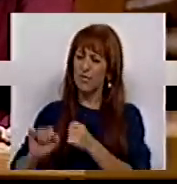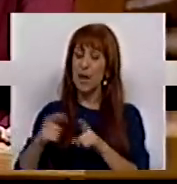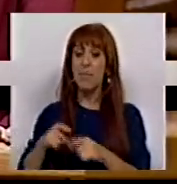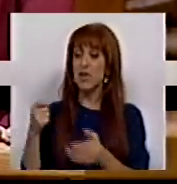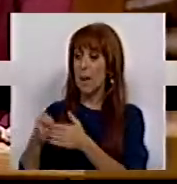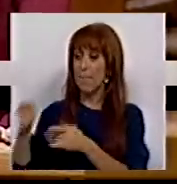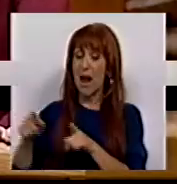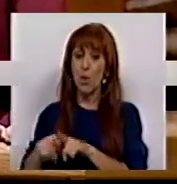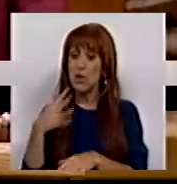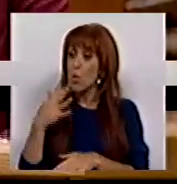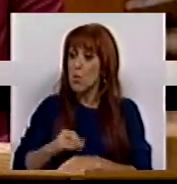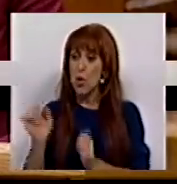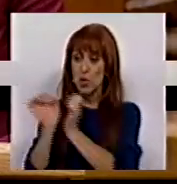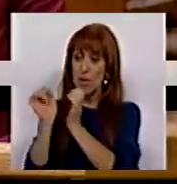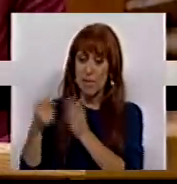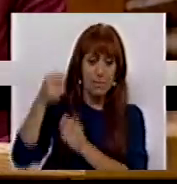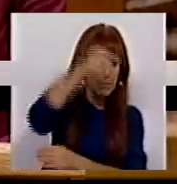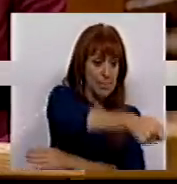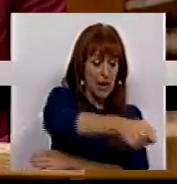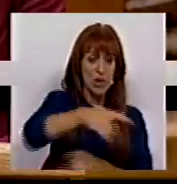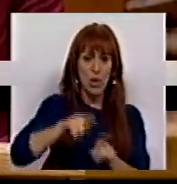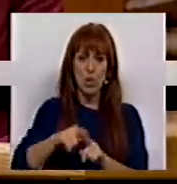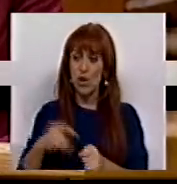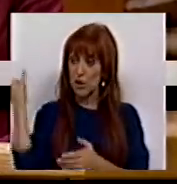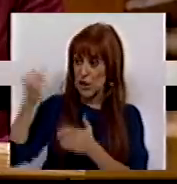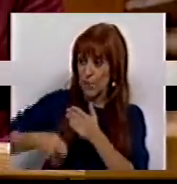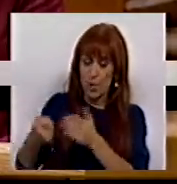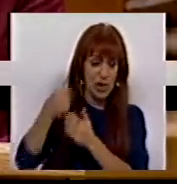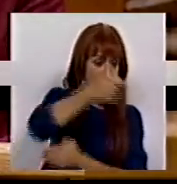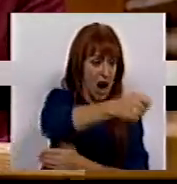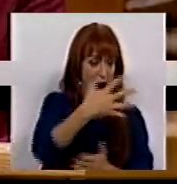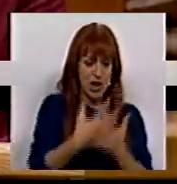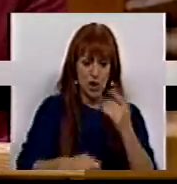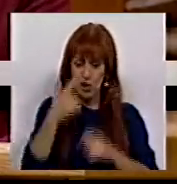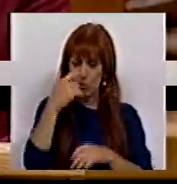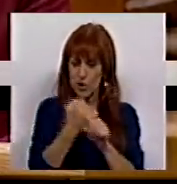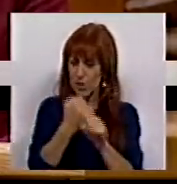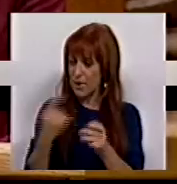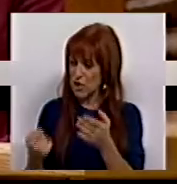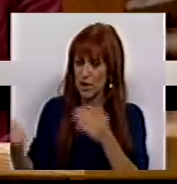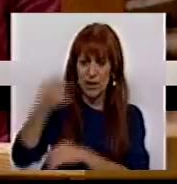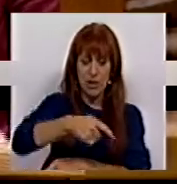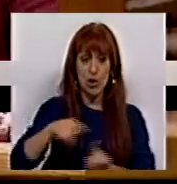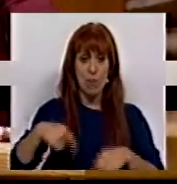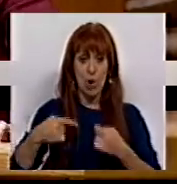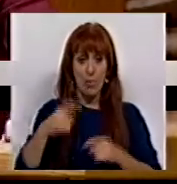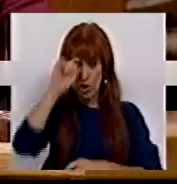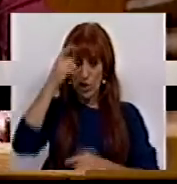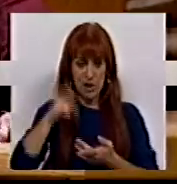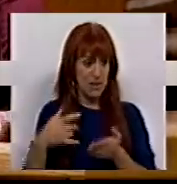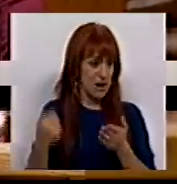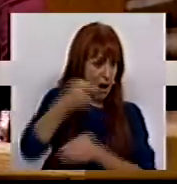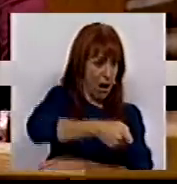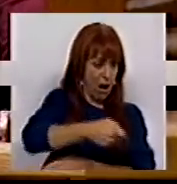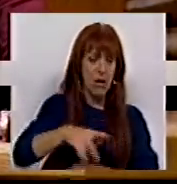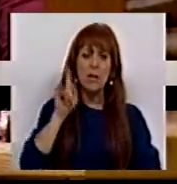paga quase na totalidade pela Segurança Social, ou seja, pelos impostos e descontos dos trabalhadores, incluindo dos próprios estagiários.